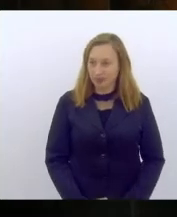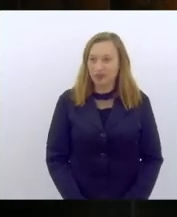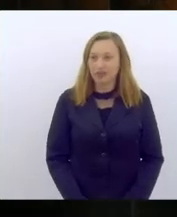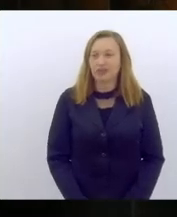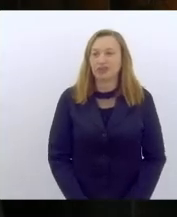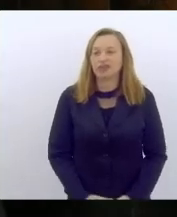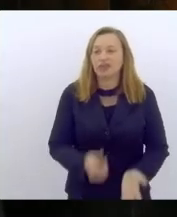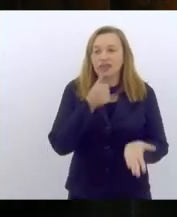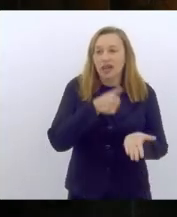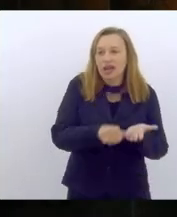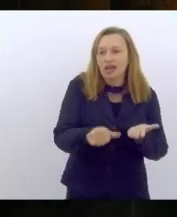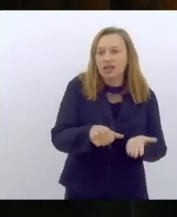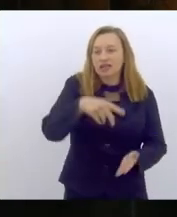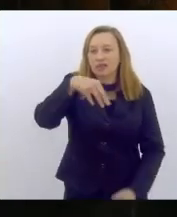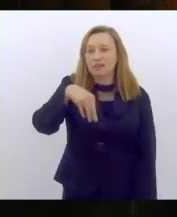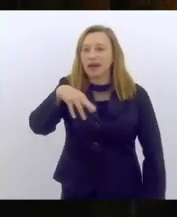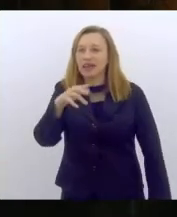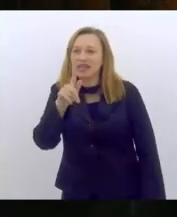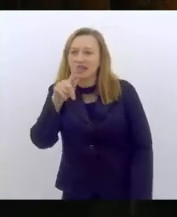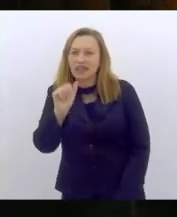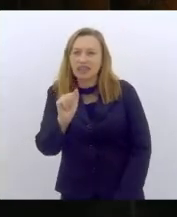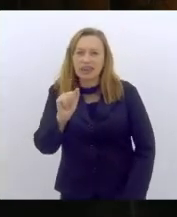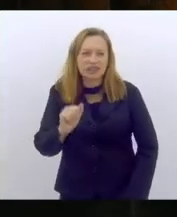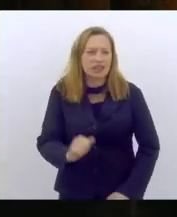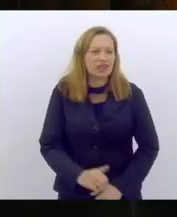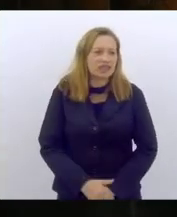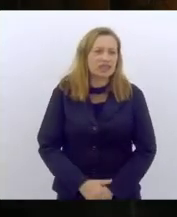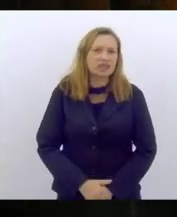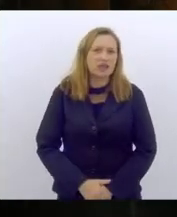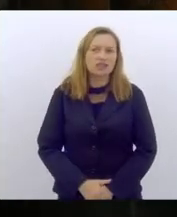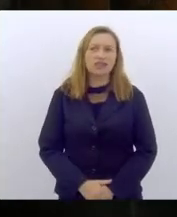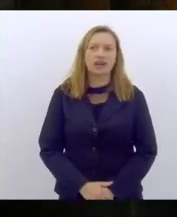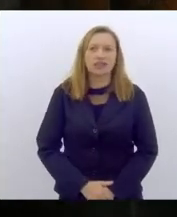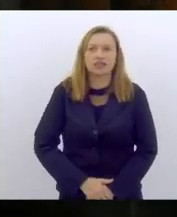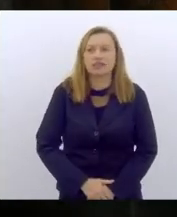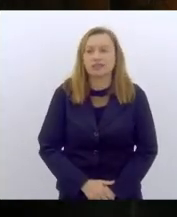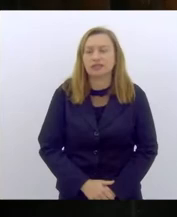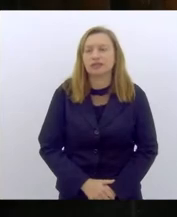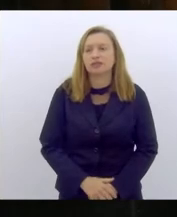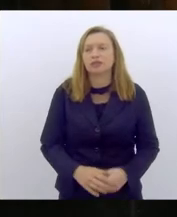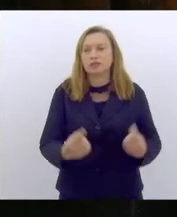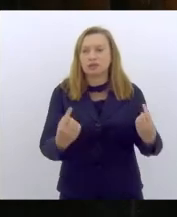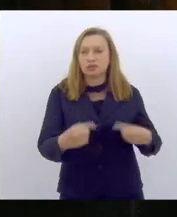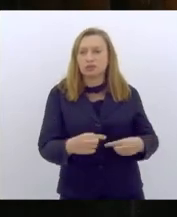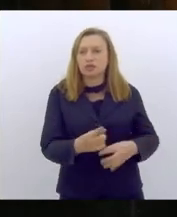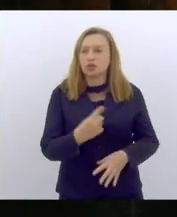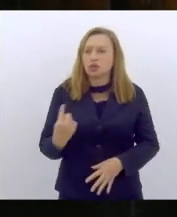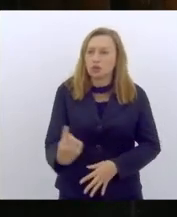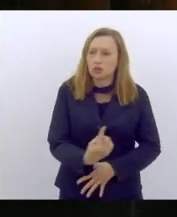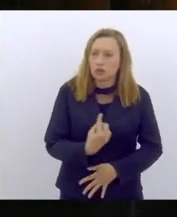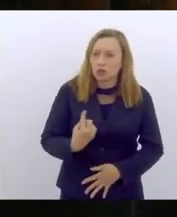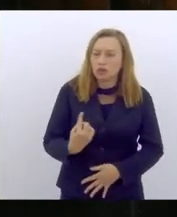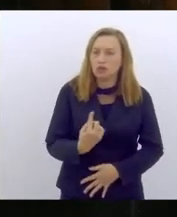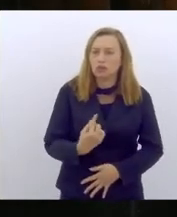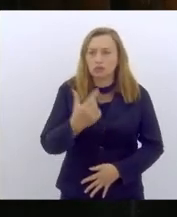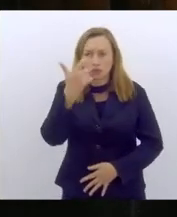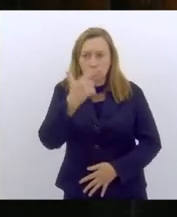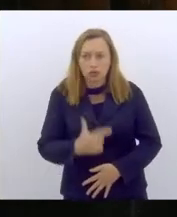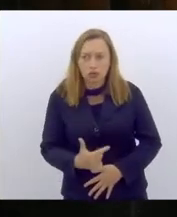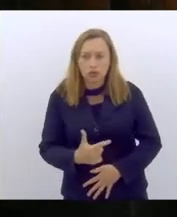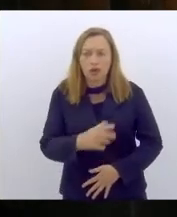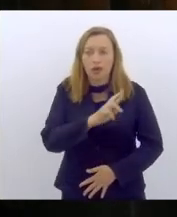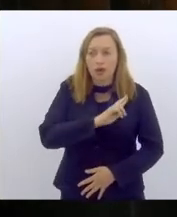da Carta Magna desse país que nos afirma que nós somos a